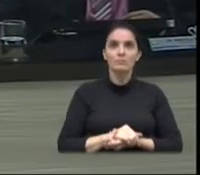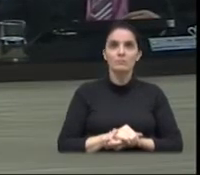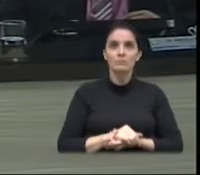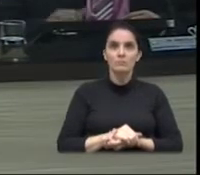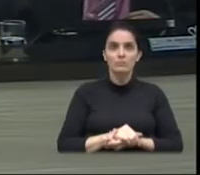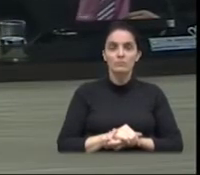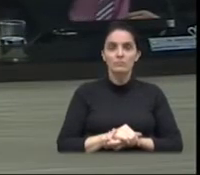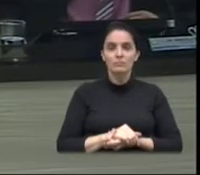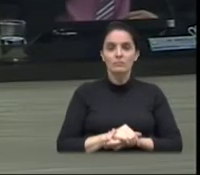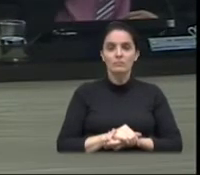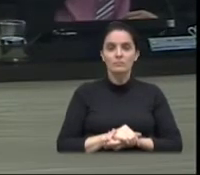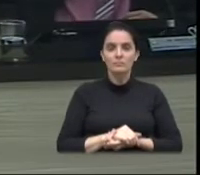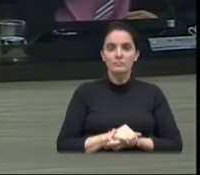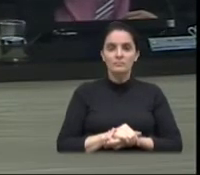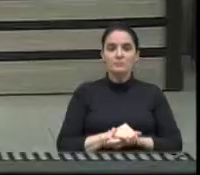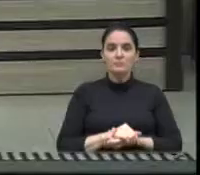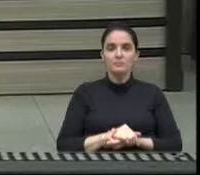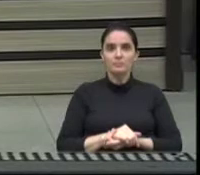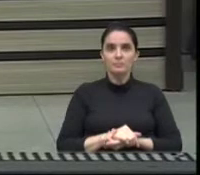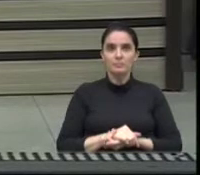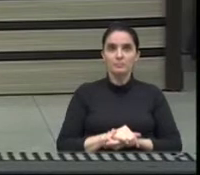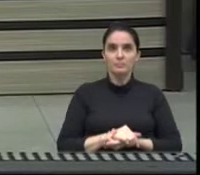A ordem do dia.